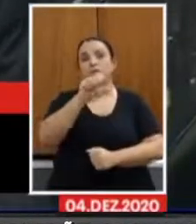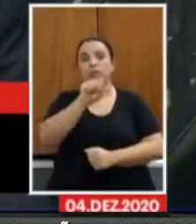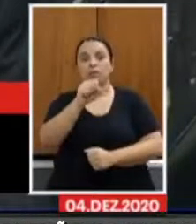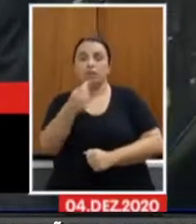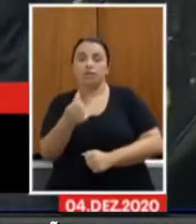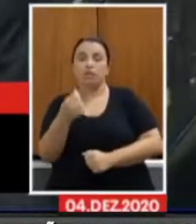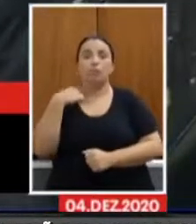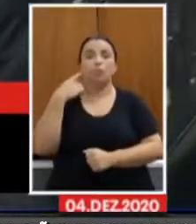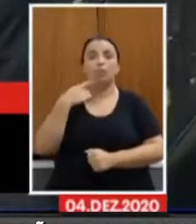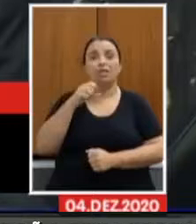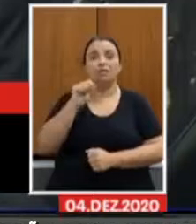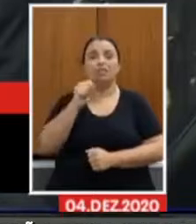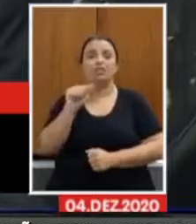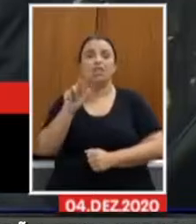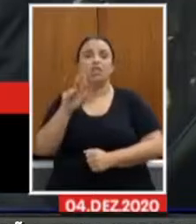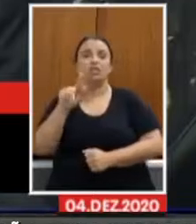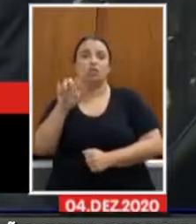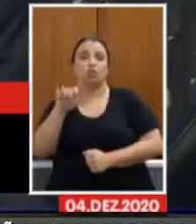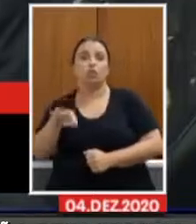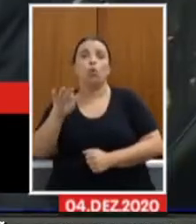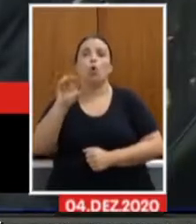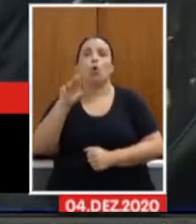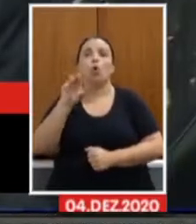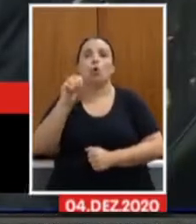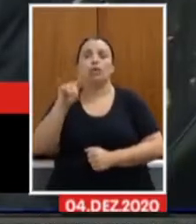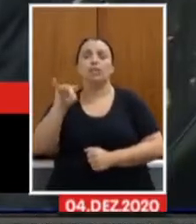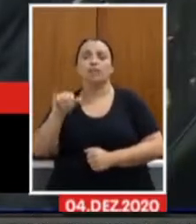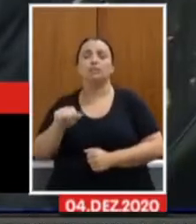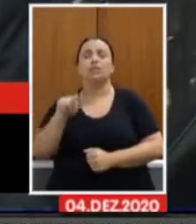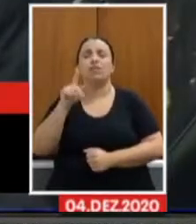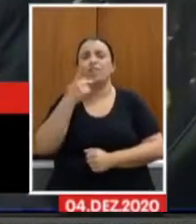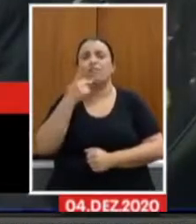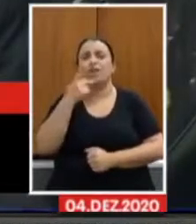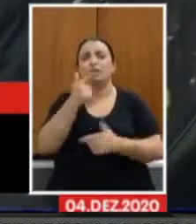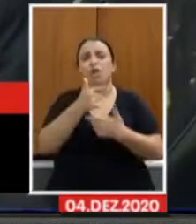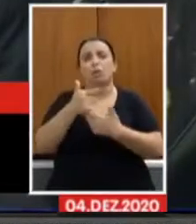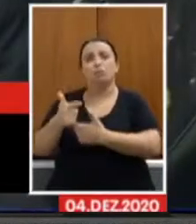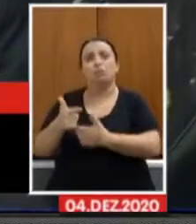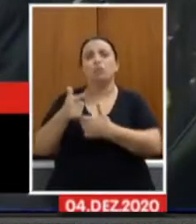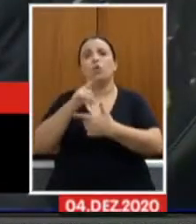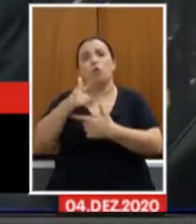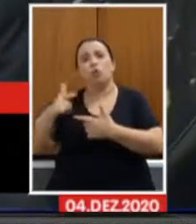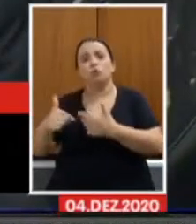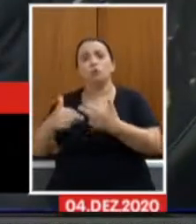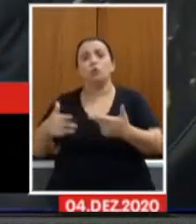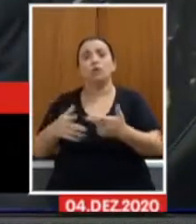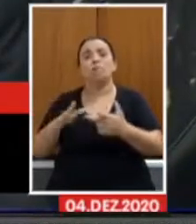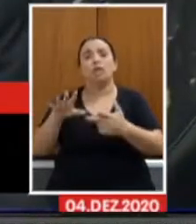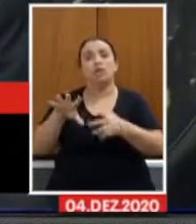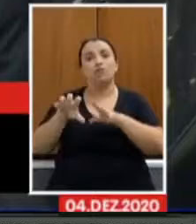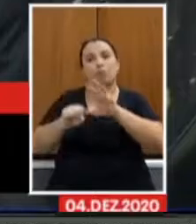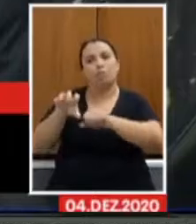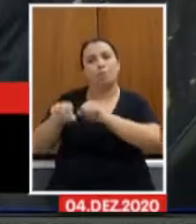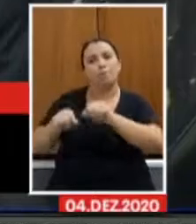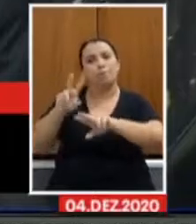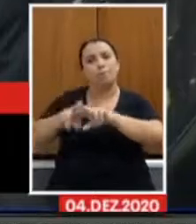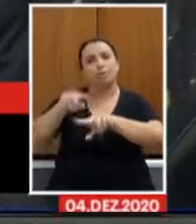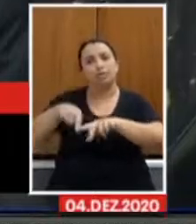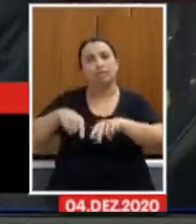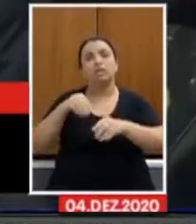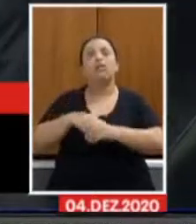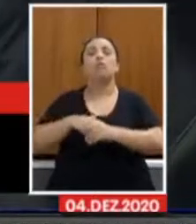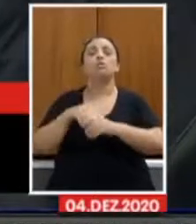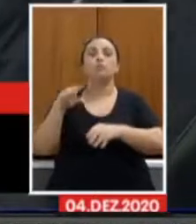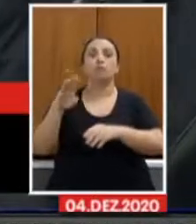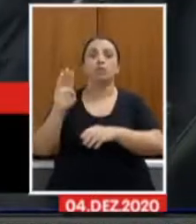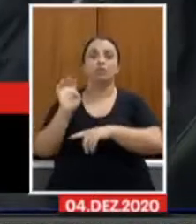deputado Sargento Rodrigues, que dispõe sobre o registro de dados de armas de fogo e munições apreendidas no Estado. A Comissão de Segurança Pública opina pela aprovação